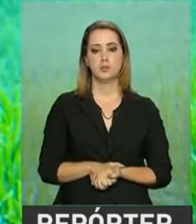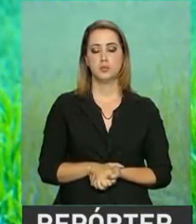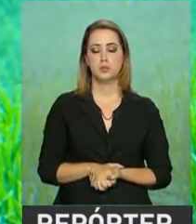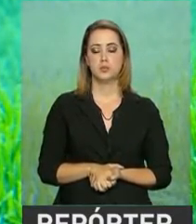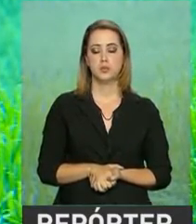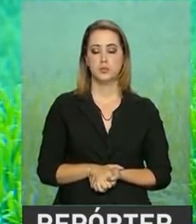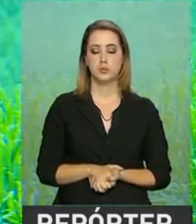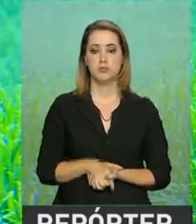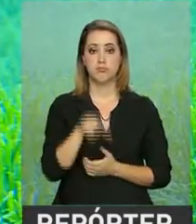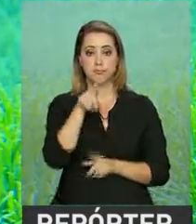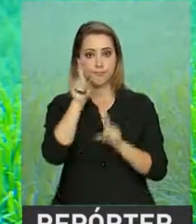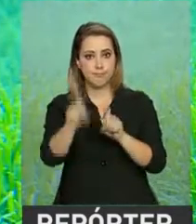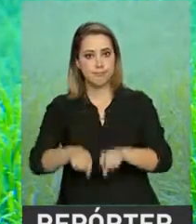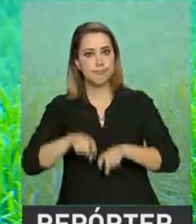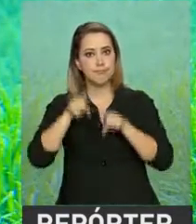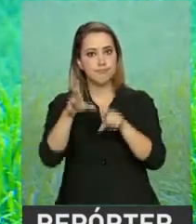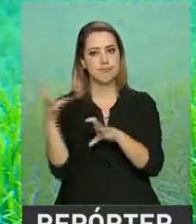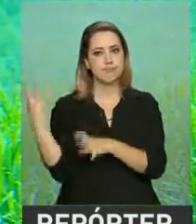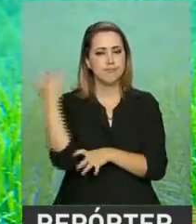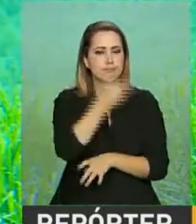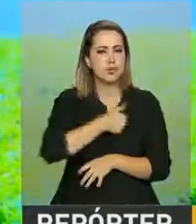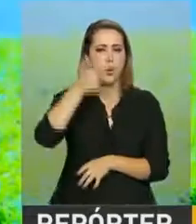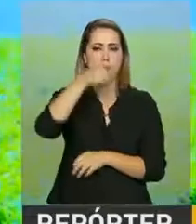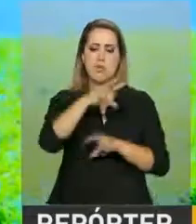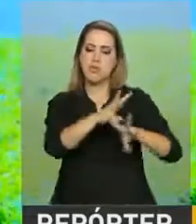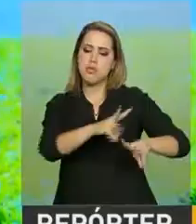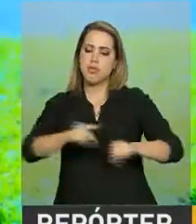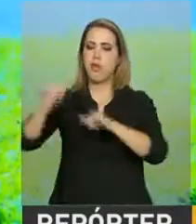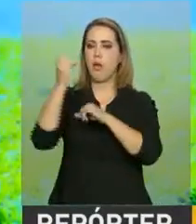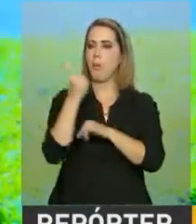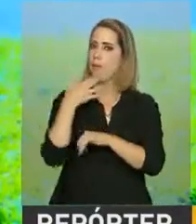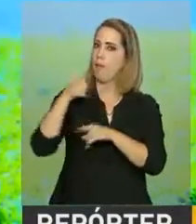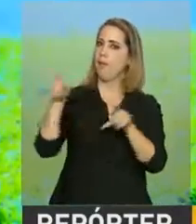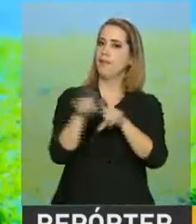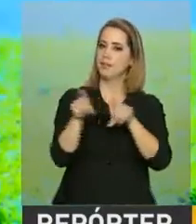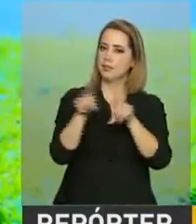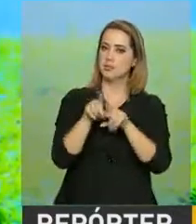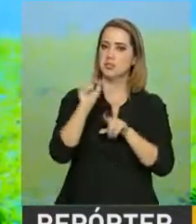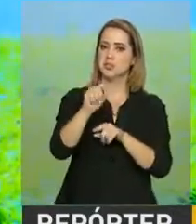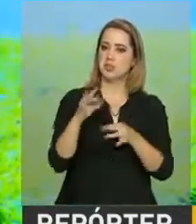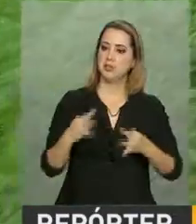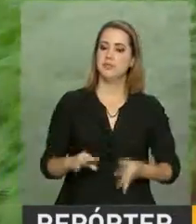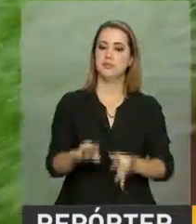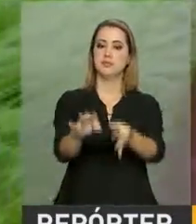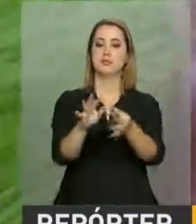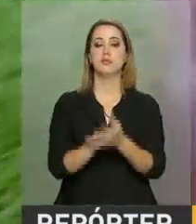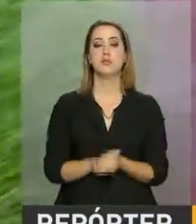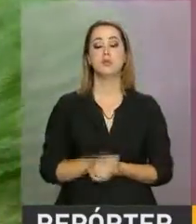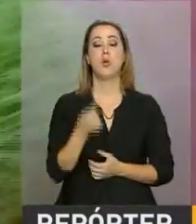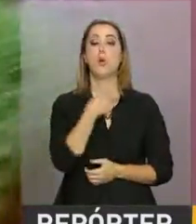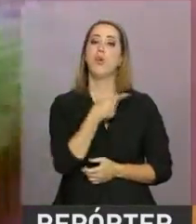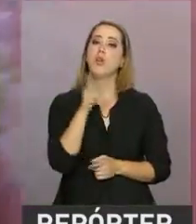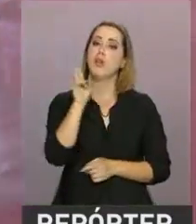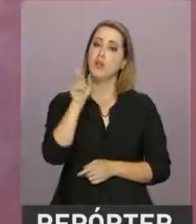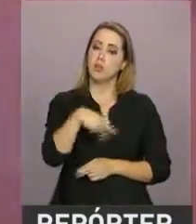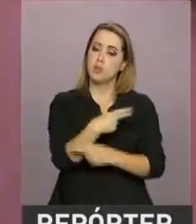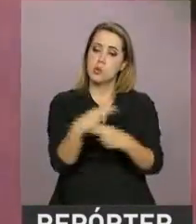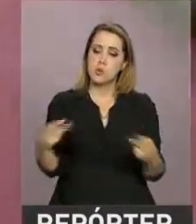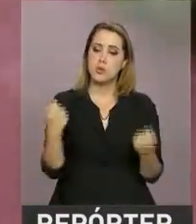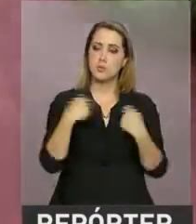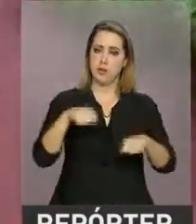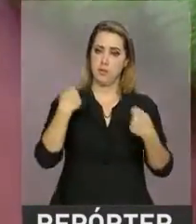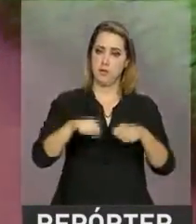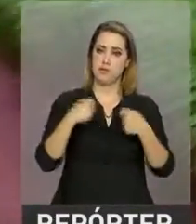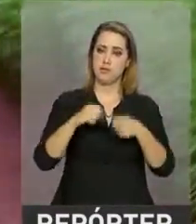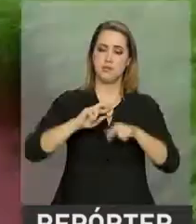Plantação de encher os olhos, mas além da terra boa, aí também tem um bocado de tecnologia. São os insumos, como